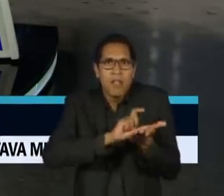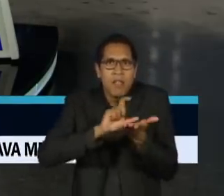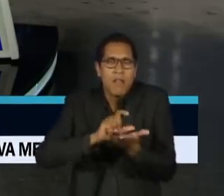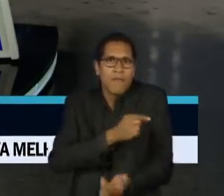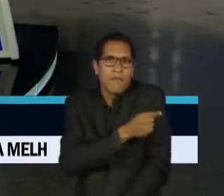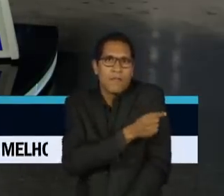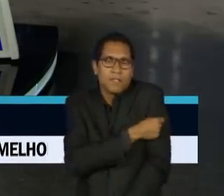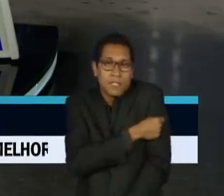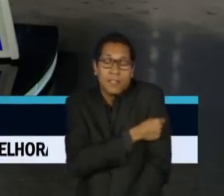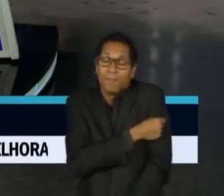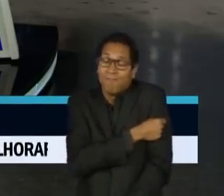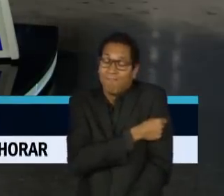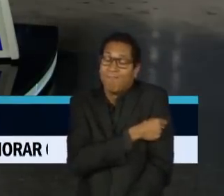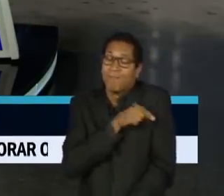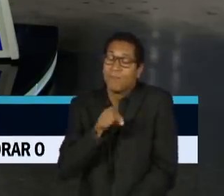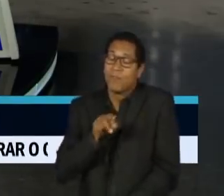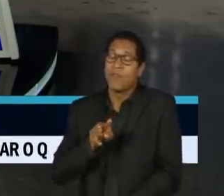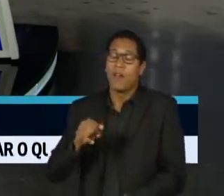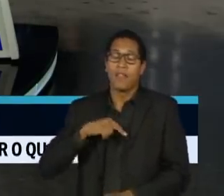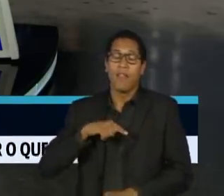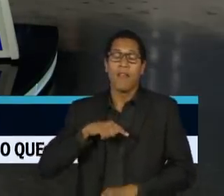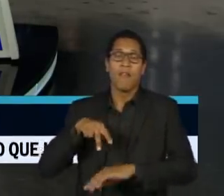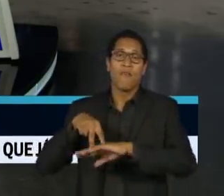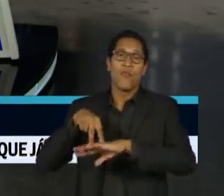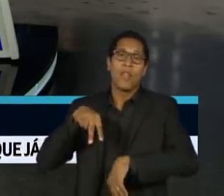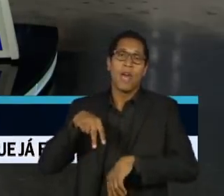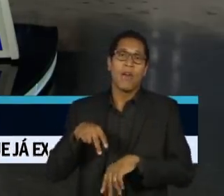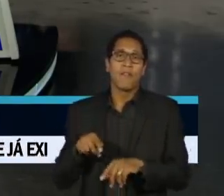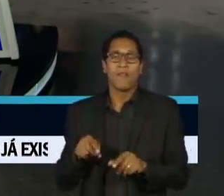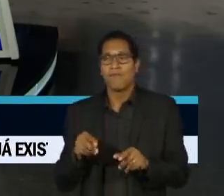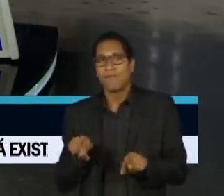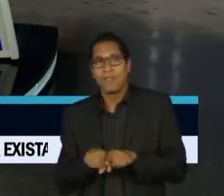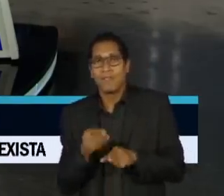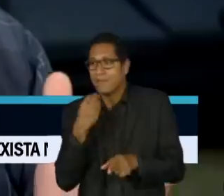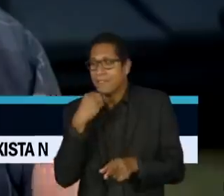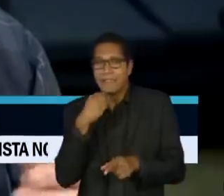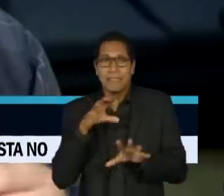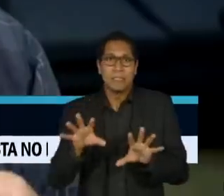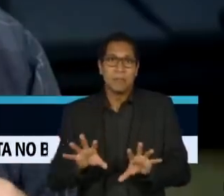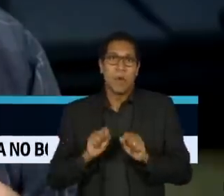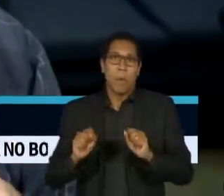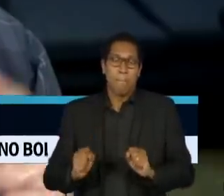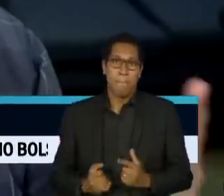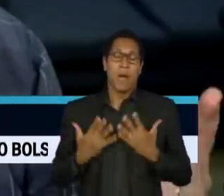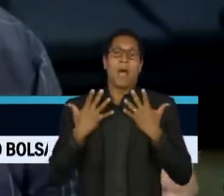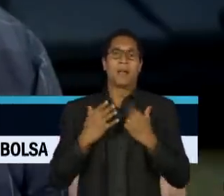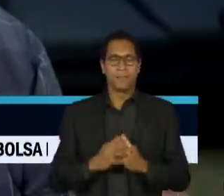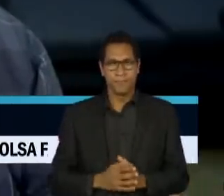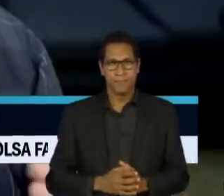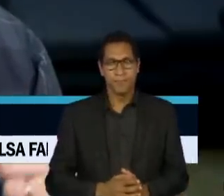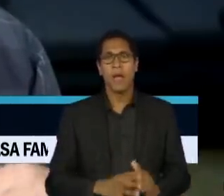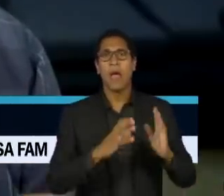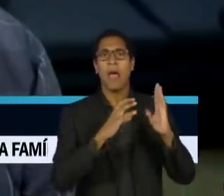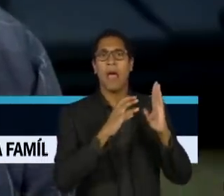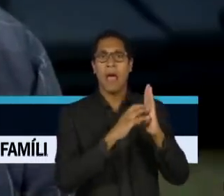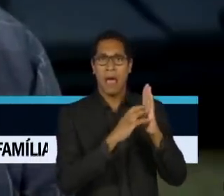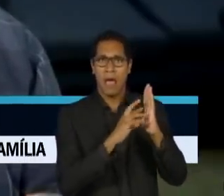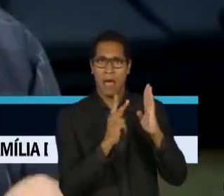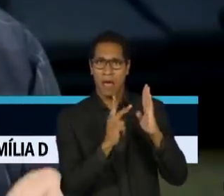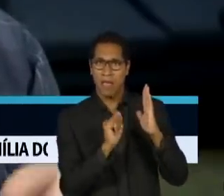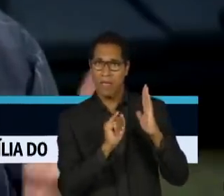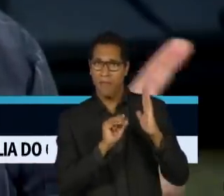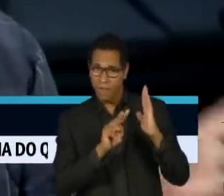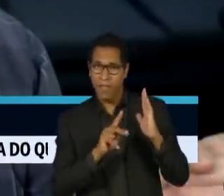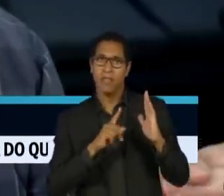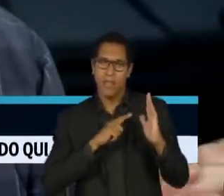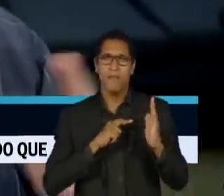se multiplicar e acumular mutações que vão dar consequências para todo mundo. O HIV foi controlado com distribuição de terapia, inclusive no continente